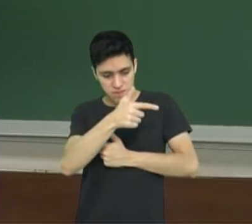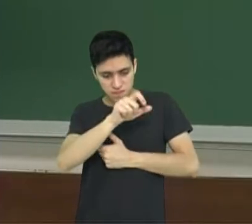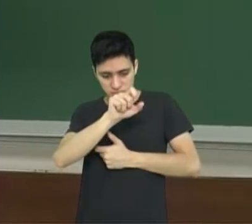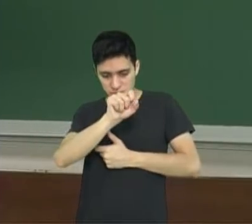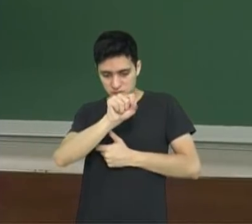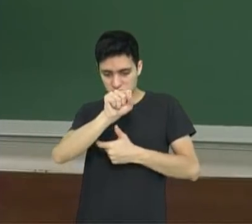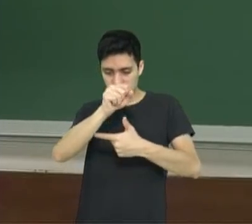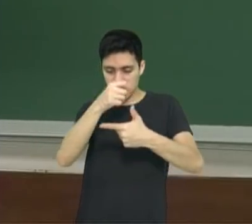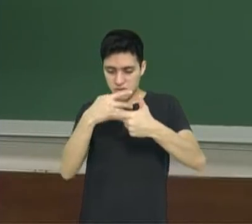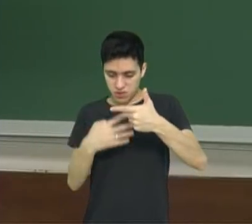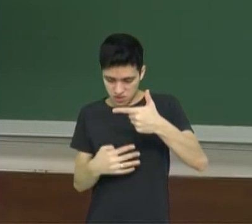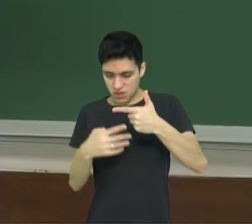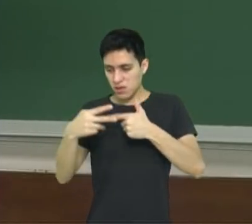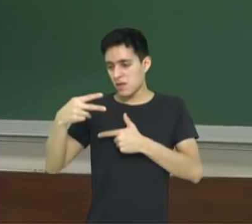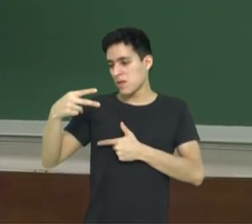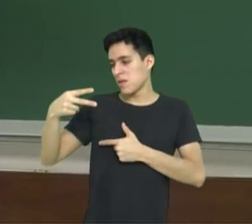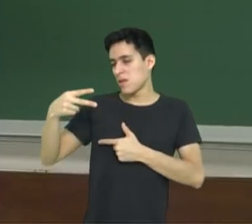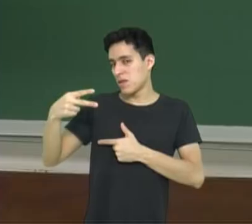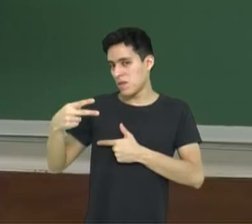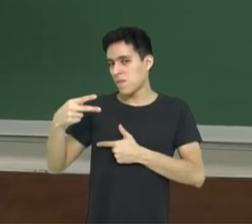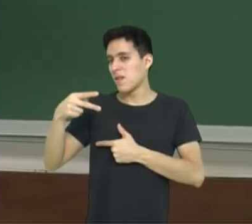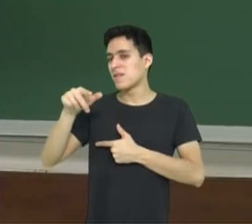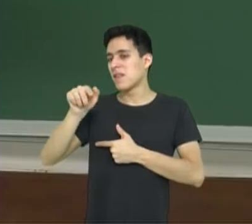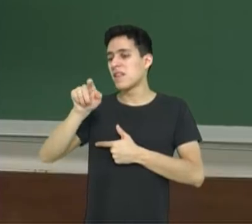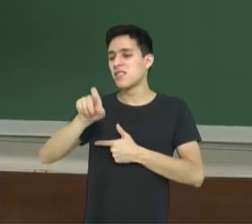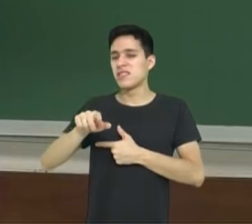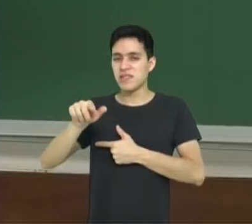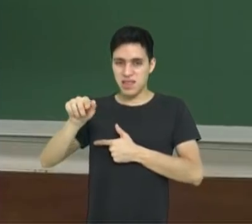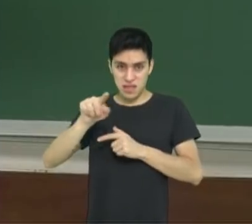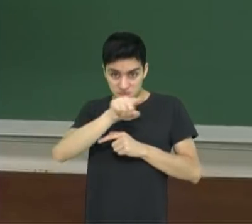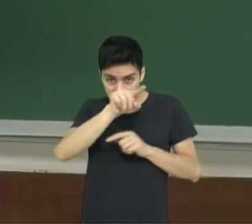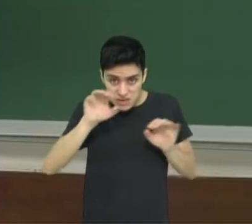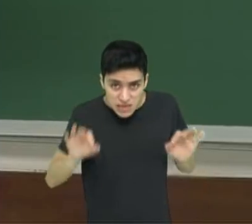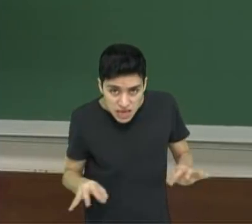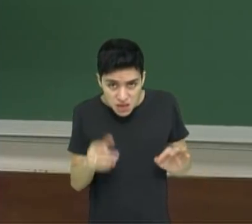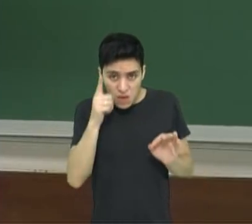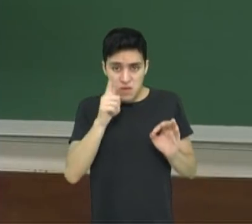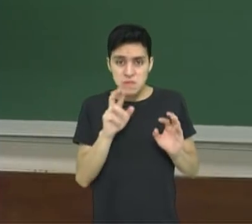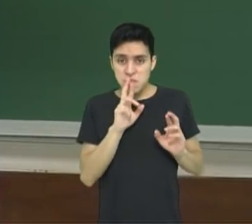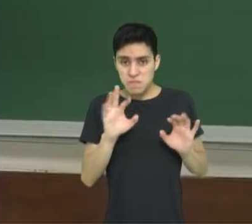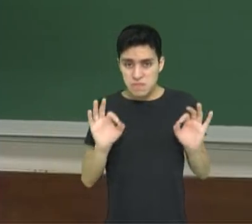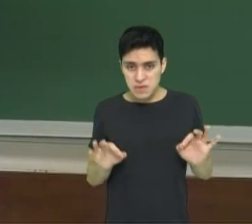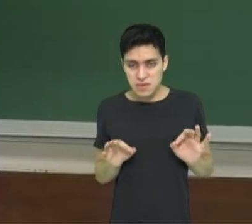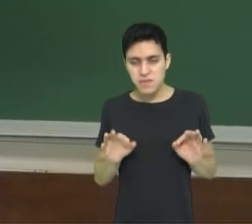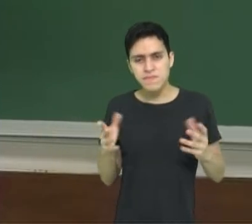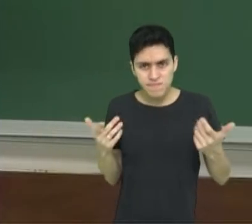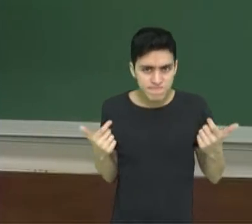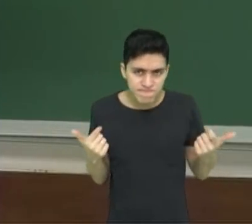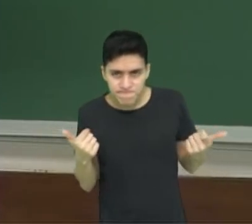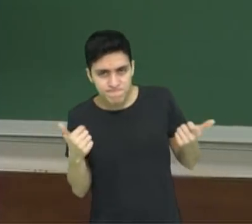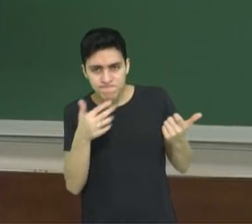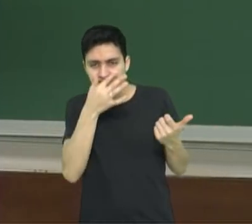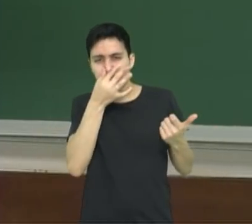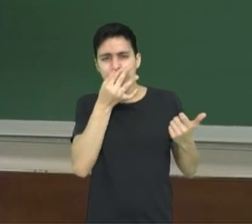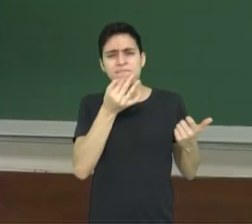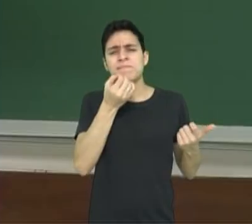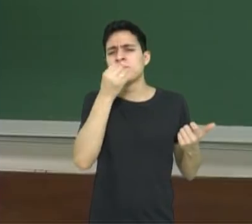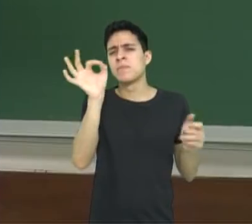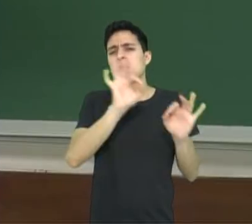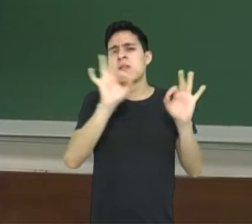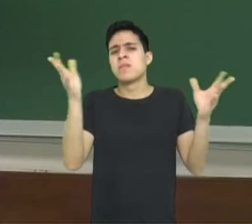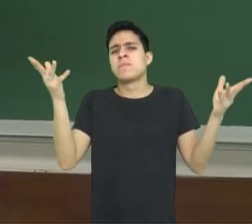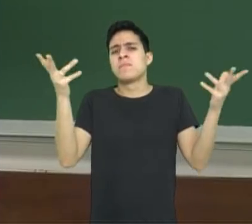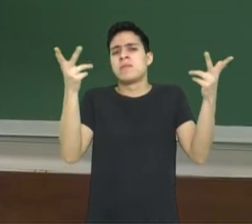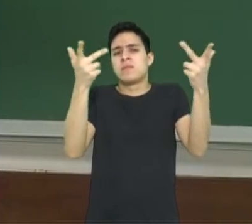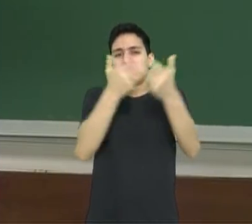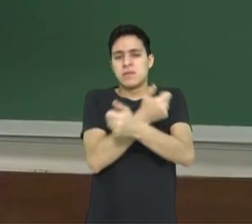4, o x dá 7. Teu x também deu 7? Conseguiu montar? Deu! Ai, que maravilha!